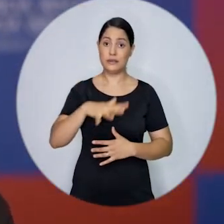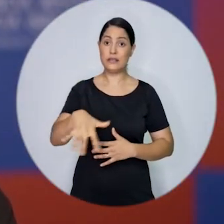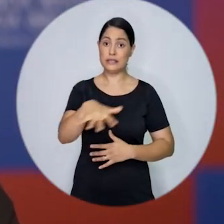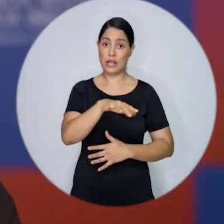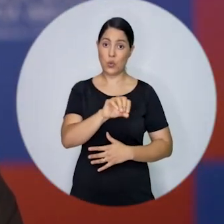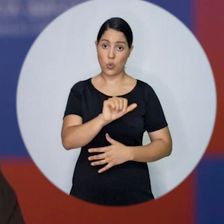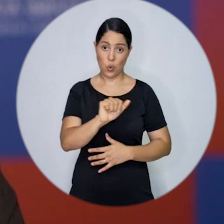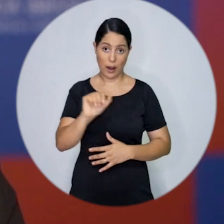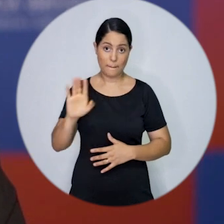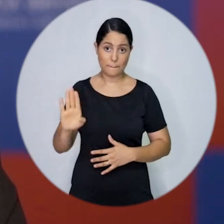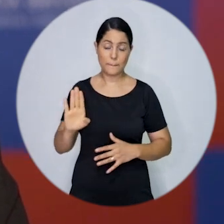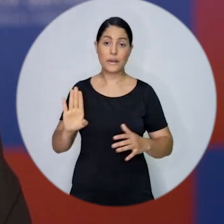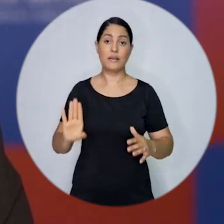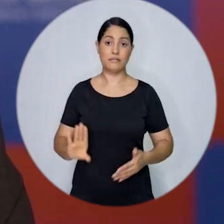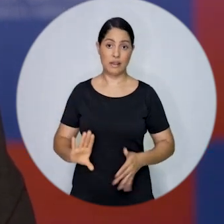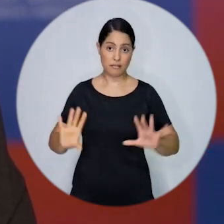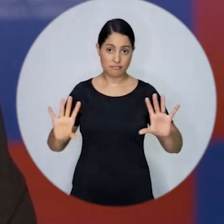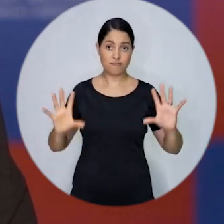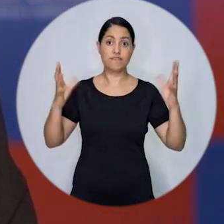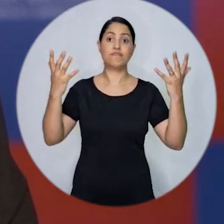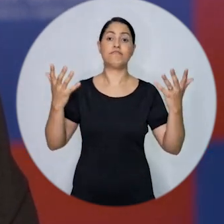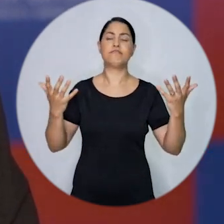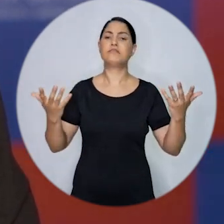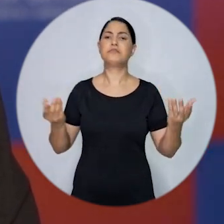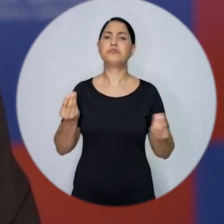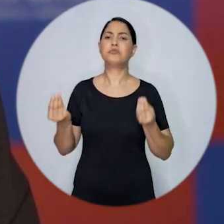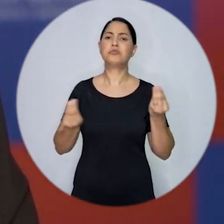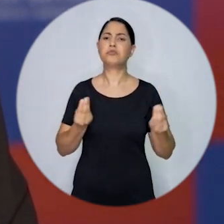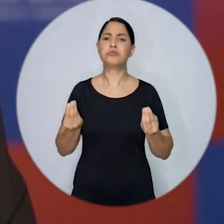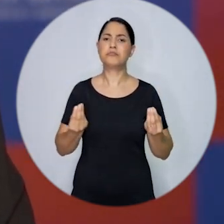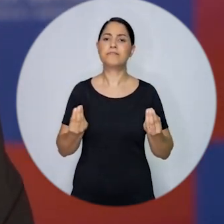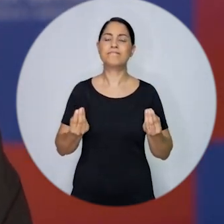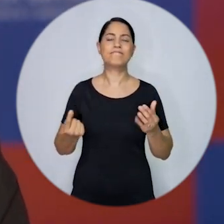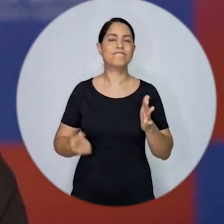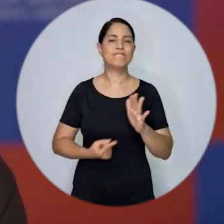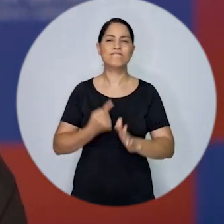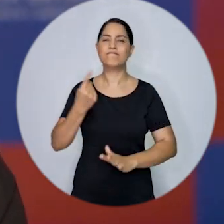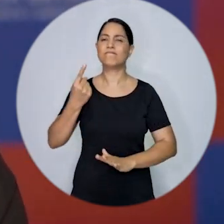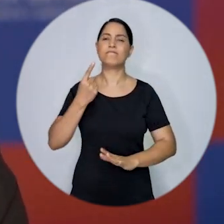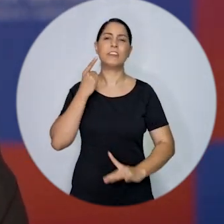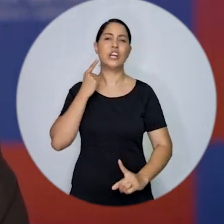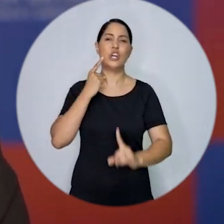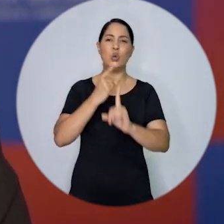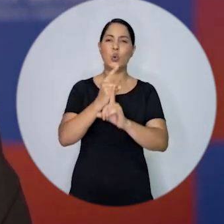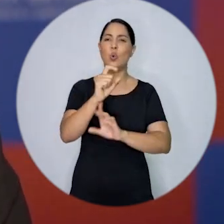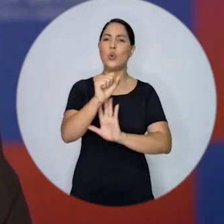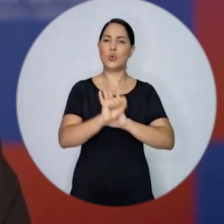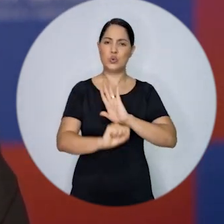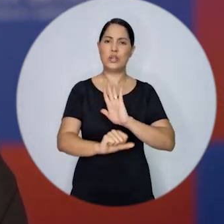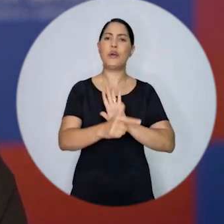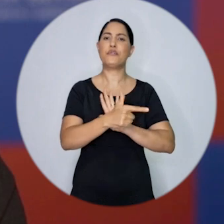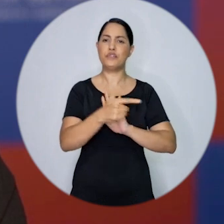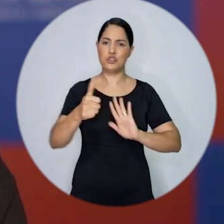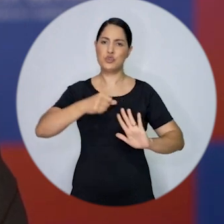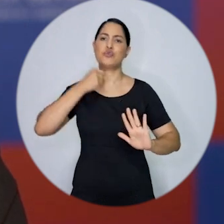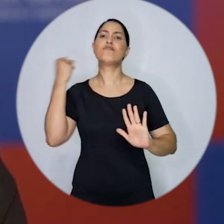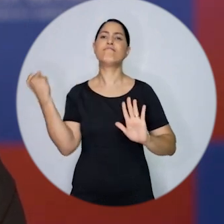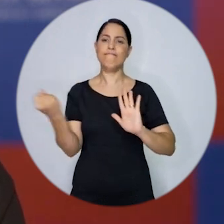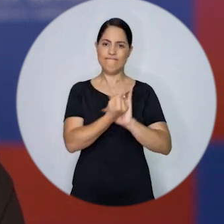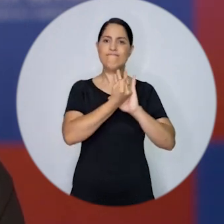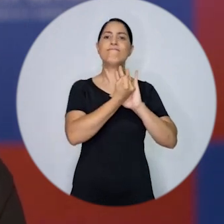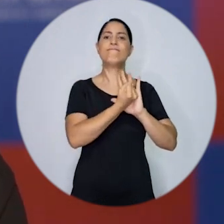Ordem dos Advogados do Brasil marca, quem sabe, o primeiro grande encontro do